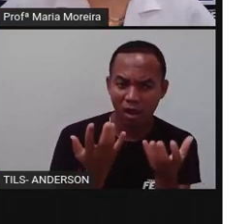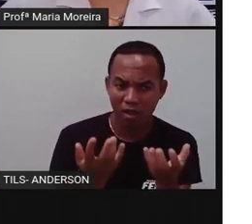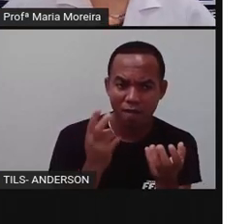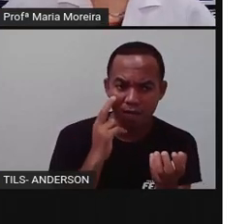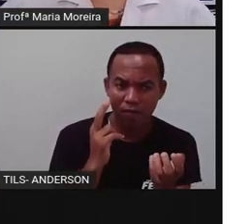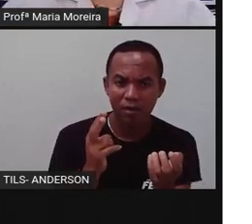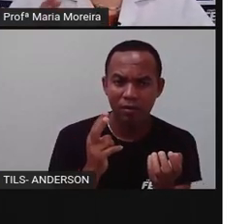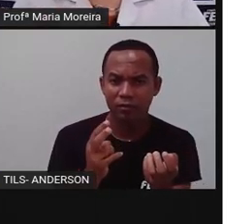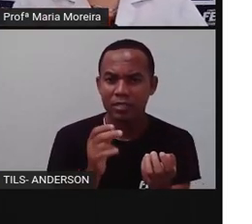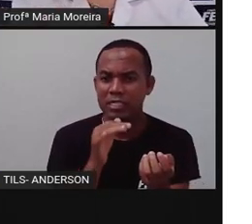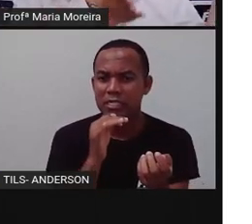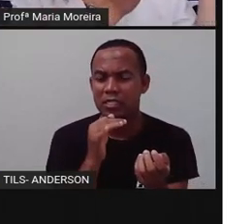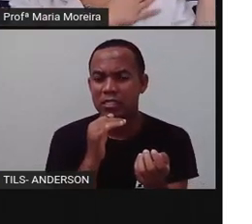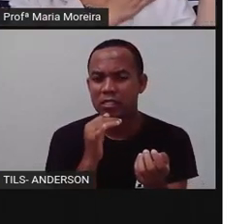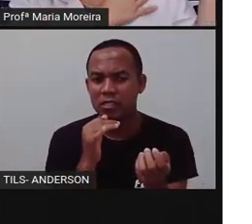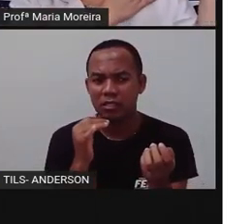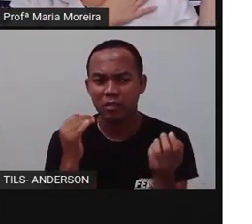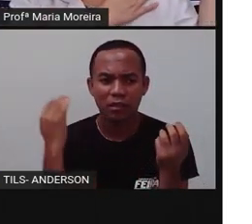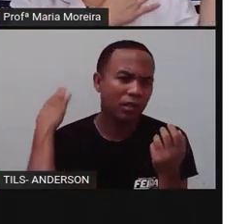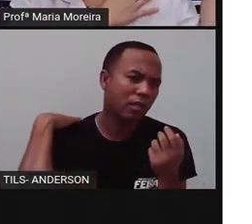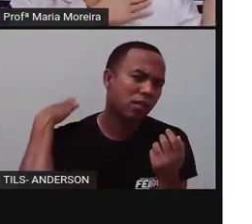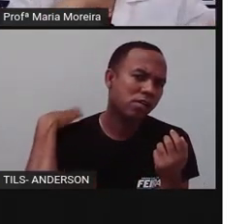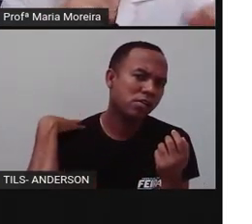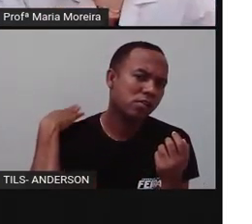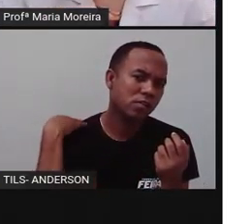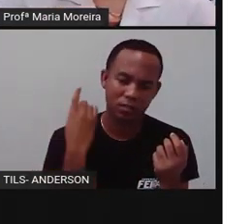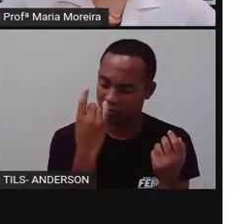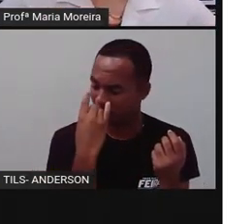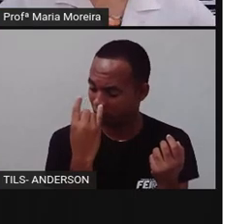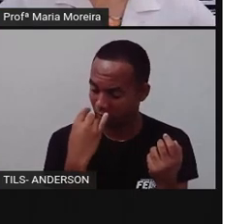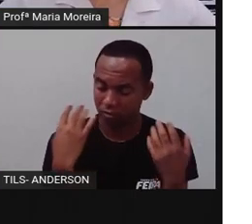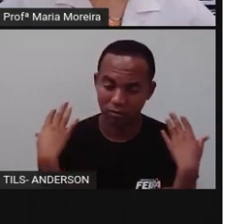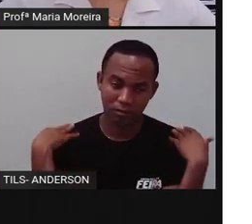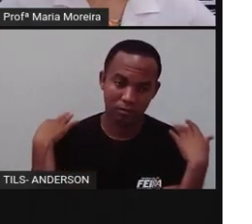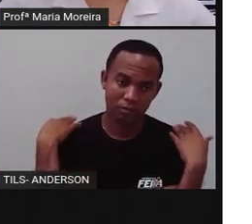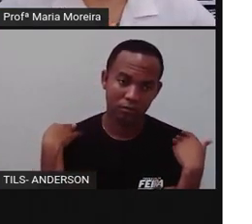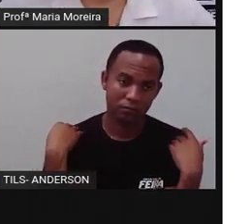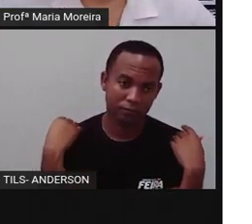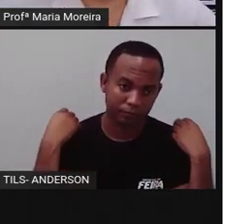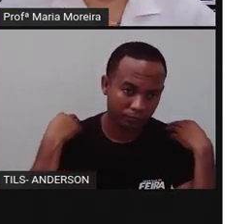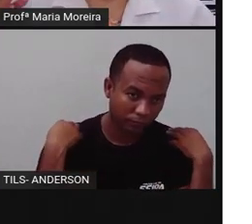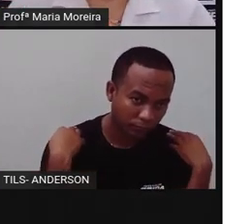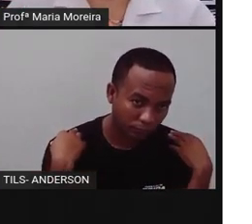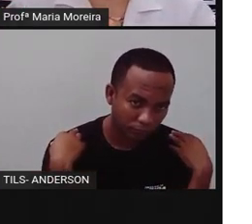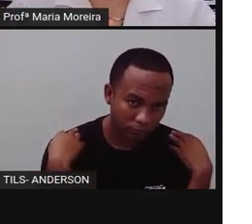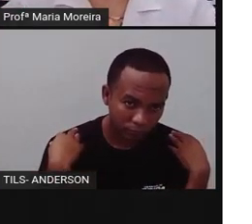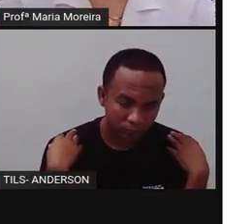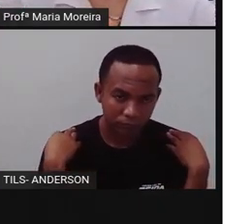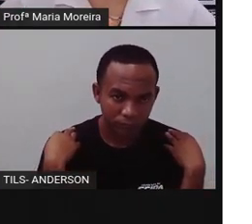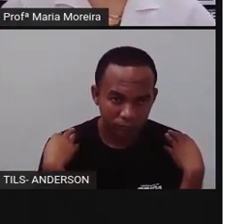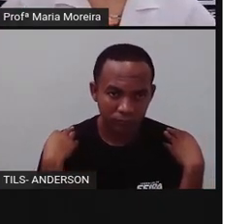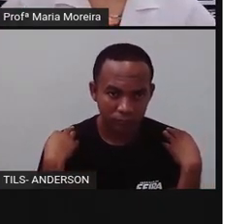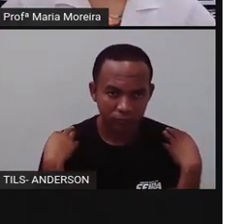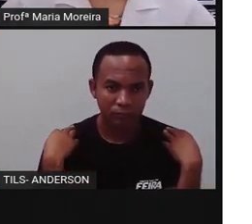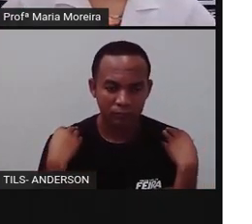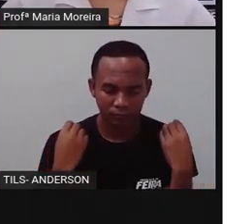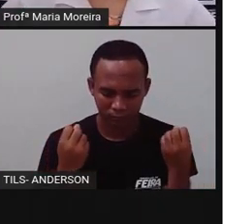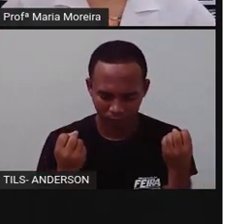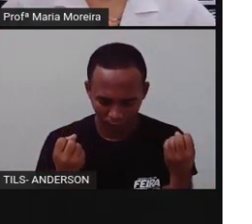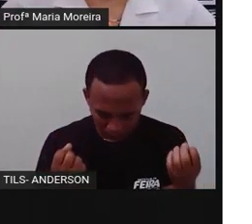concordou e colocou o bicho nos ombros do cego. Esse deixou o crocodilo cair no